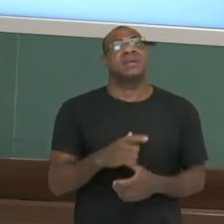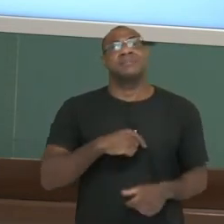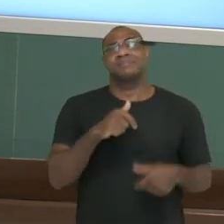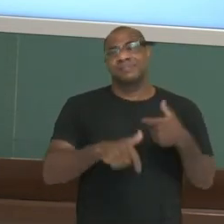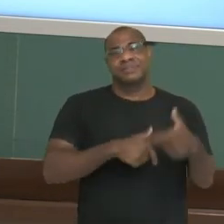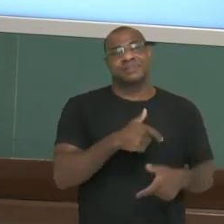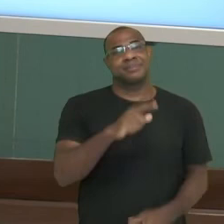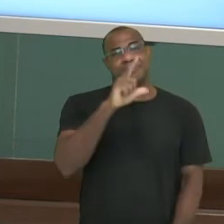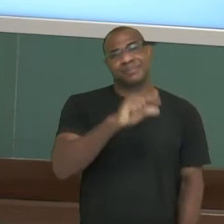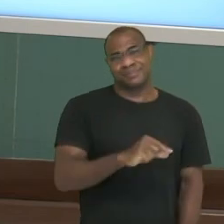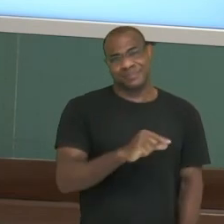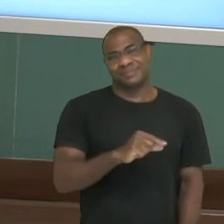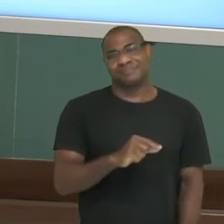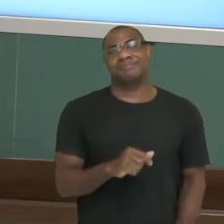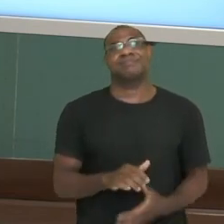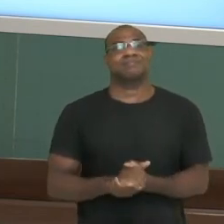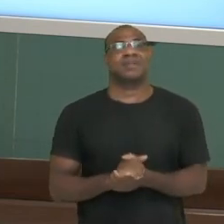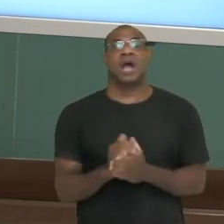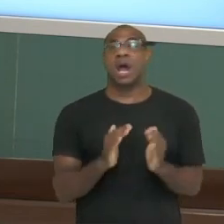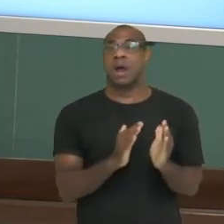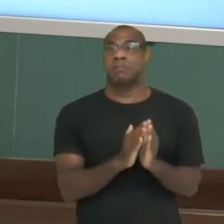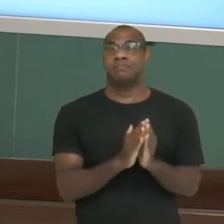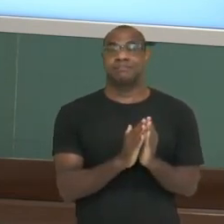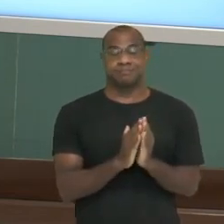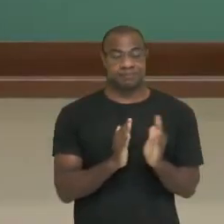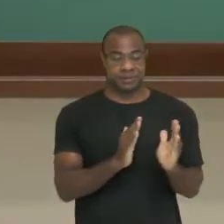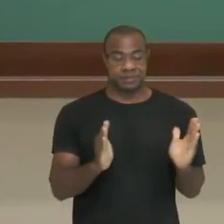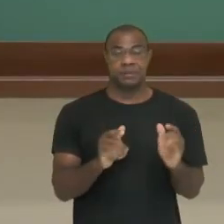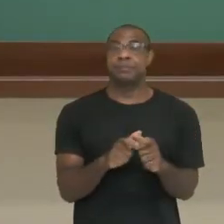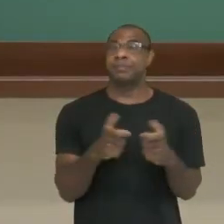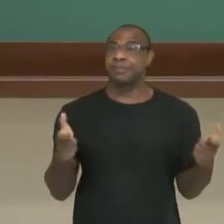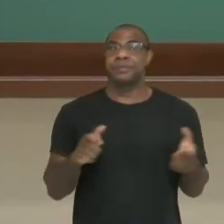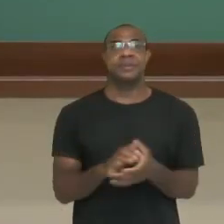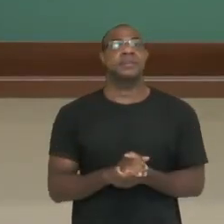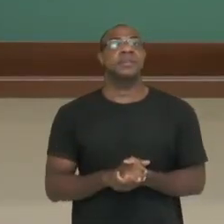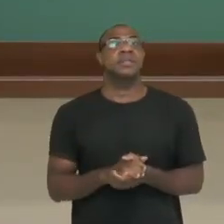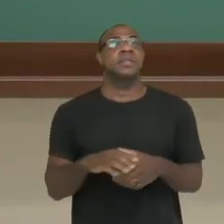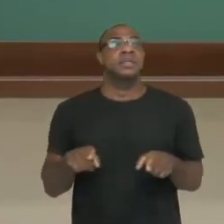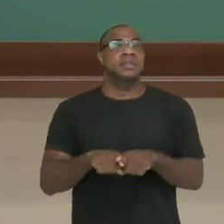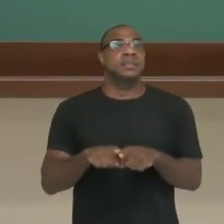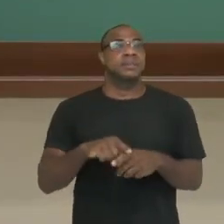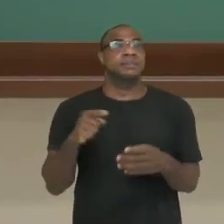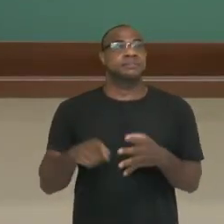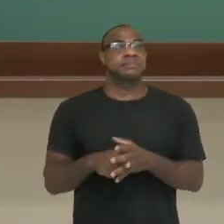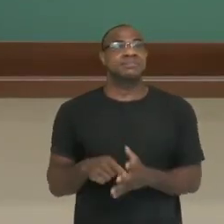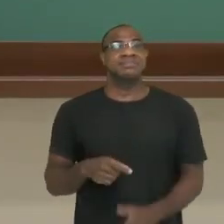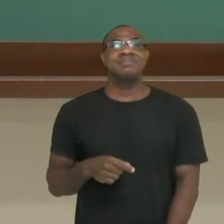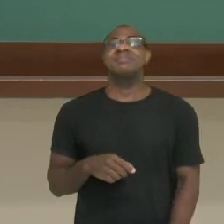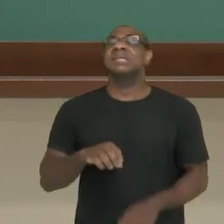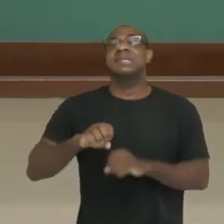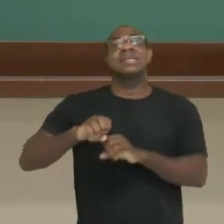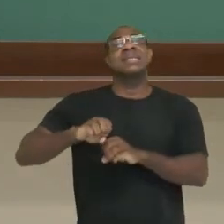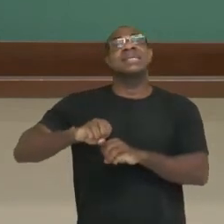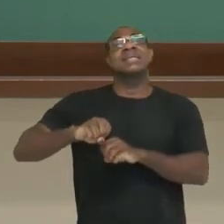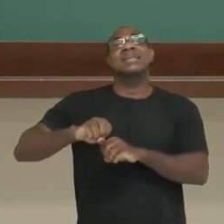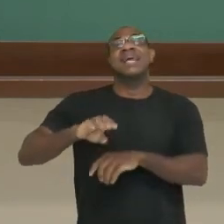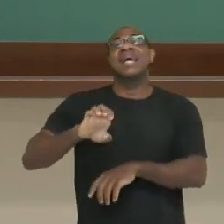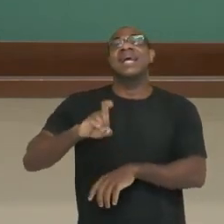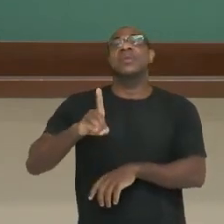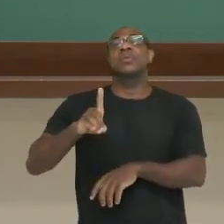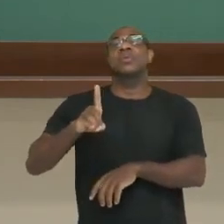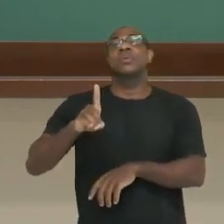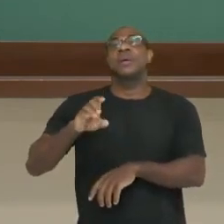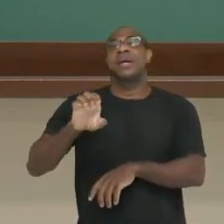muito precária aumentou neste período. E ainda, baixos investimentos em saúde e educação. O milagre econômico